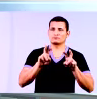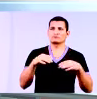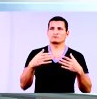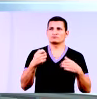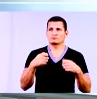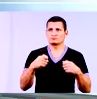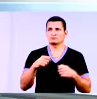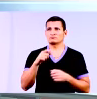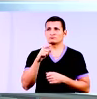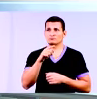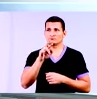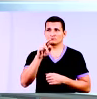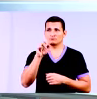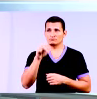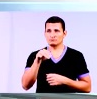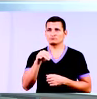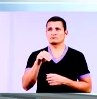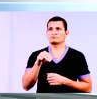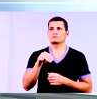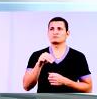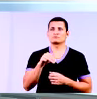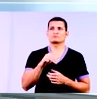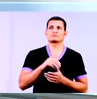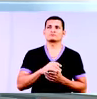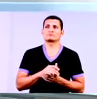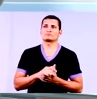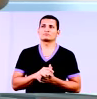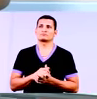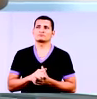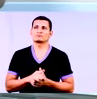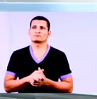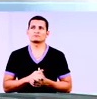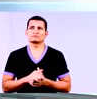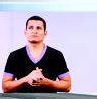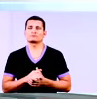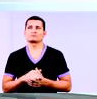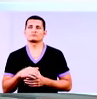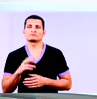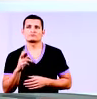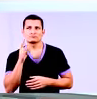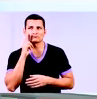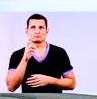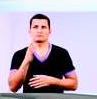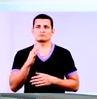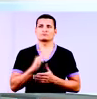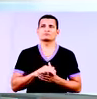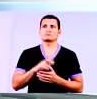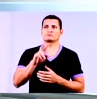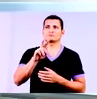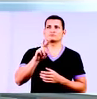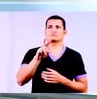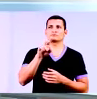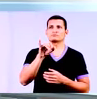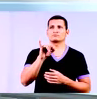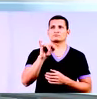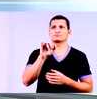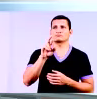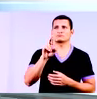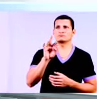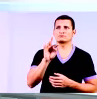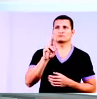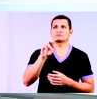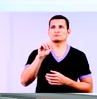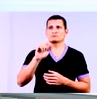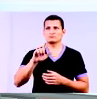muita memória para poder funcionar. Então, a gente já viu também que existe até memória virtual, que é uma parte do HD, que o próprio sistema operacional vai lá e reserva,